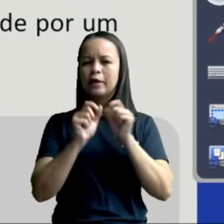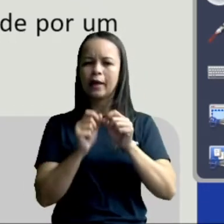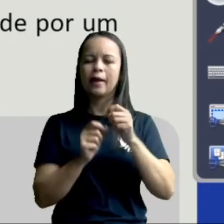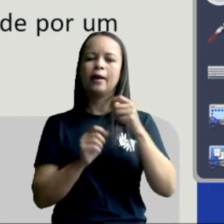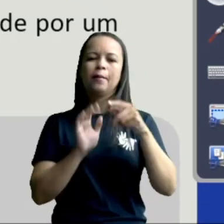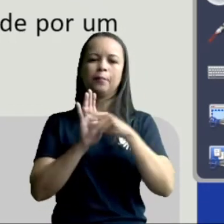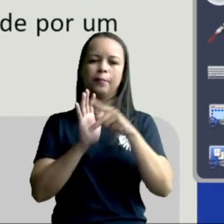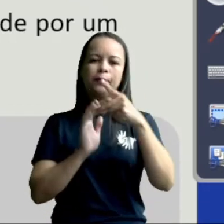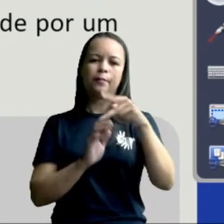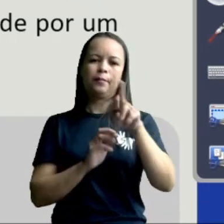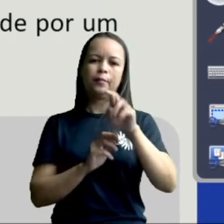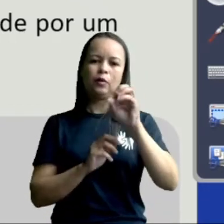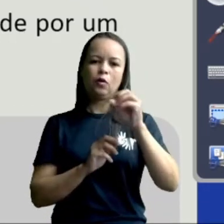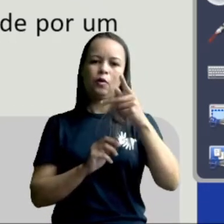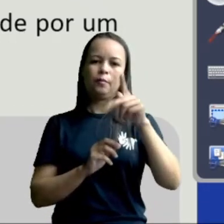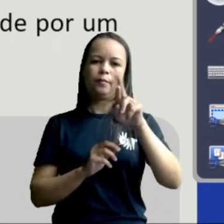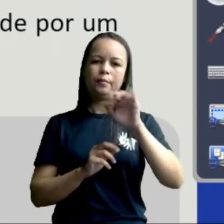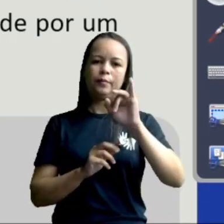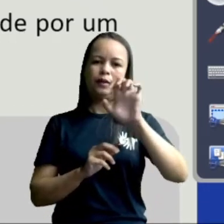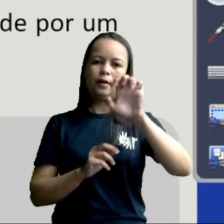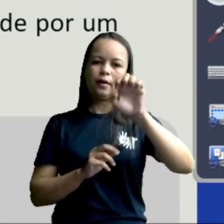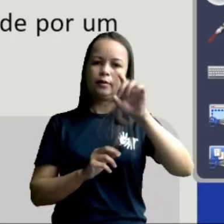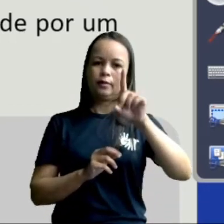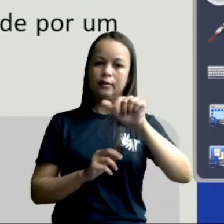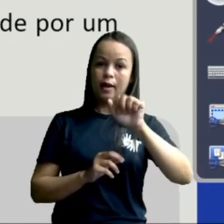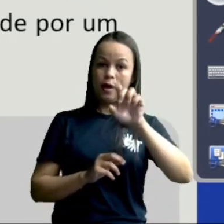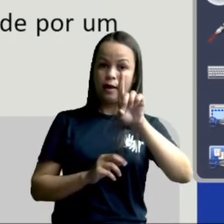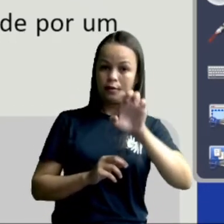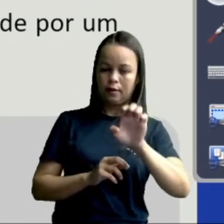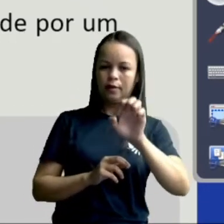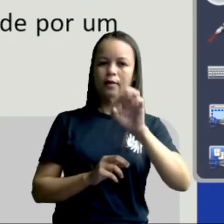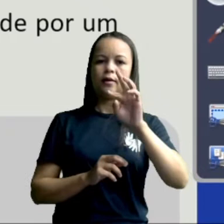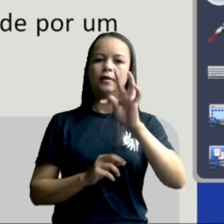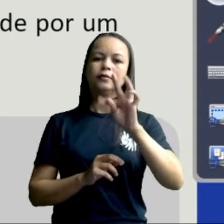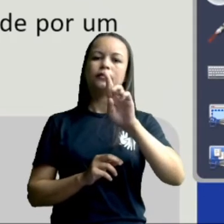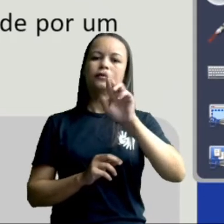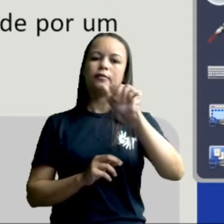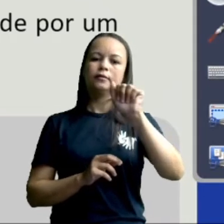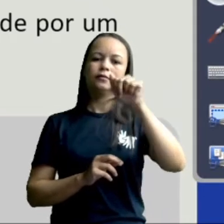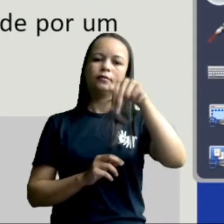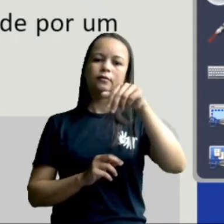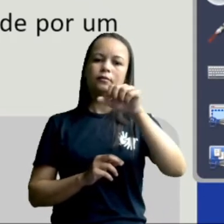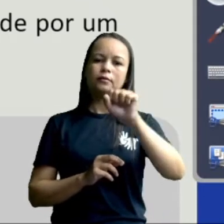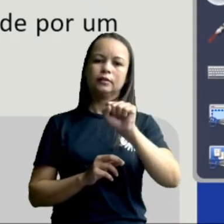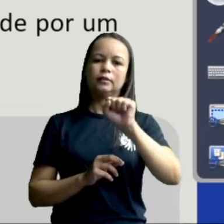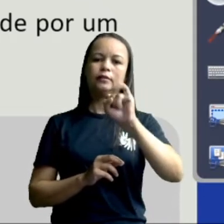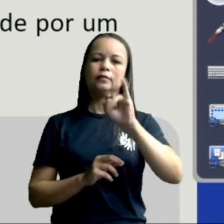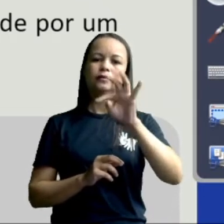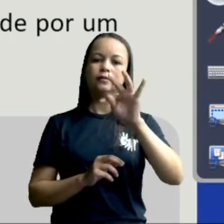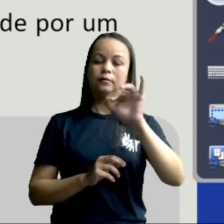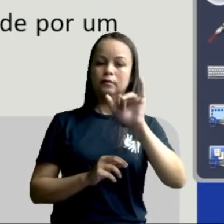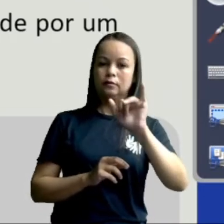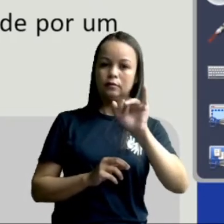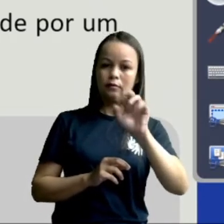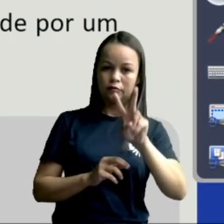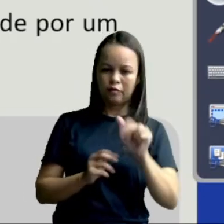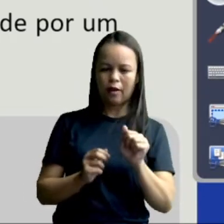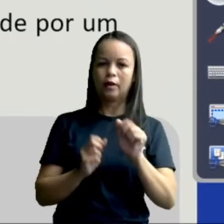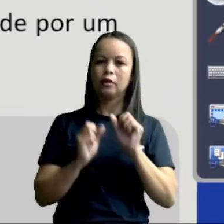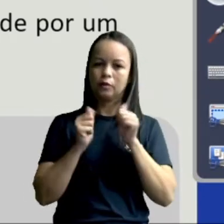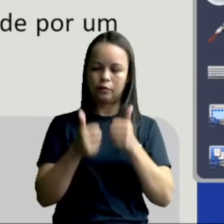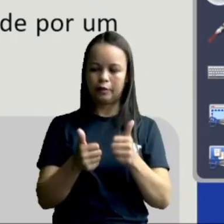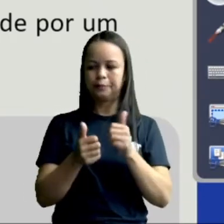transitiva, né? Escrever o 30 tanto nessa expressão como nessa. São iguais, então a gente também pode escrever essa igualdade.